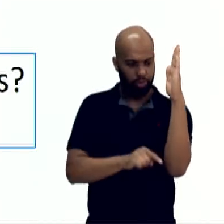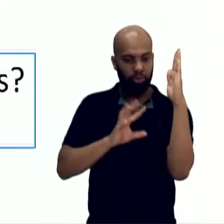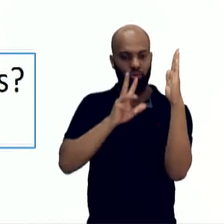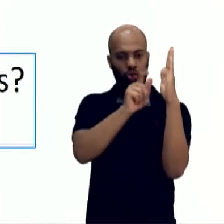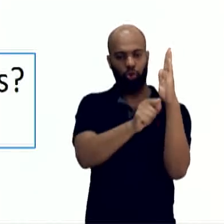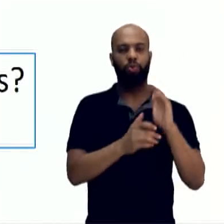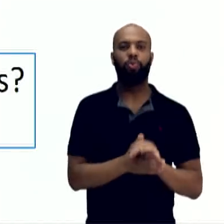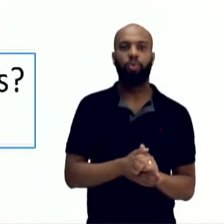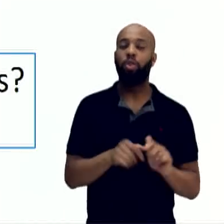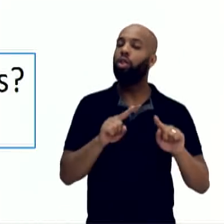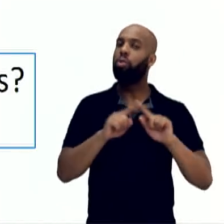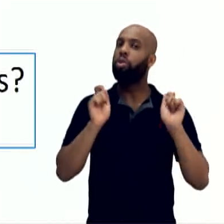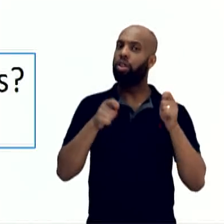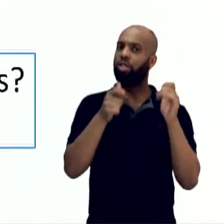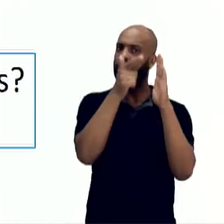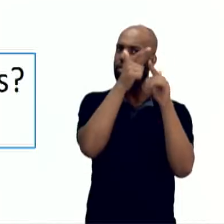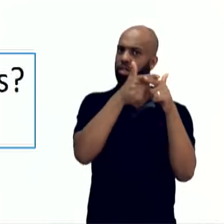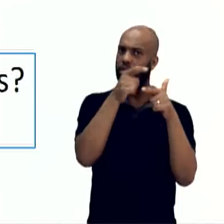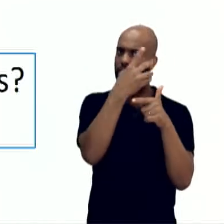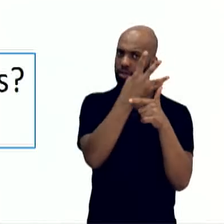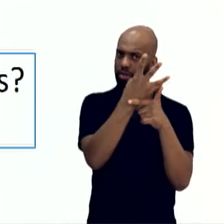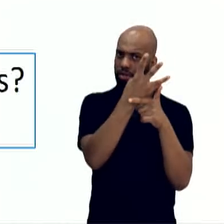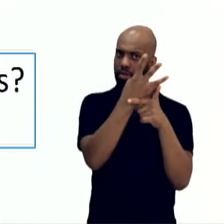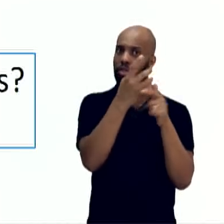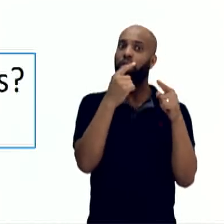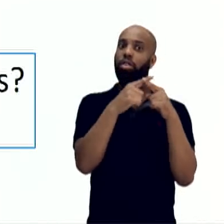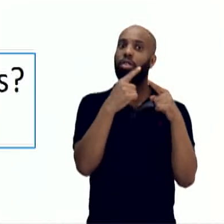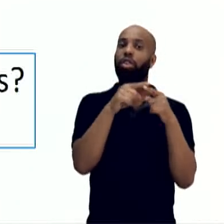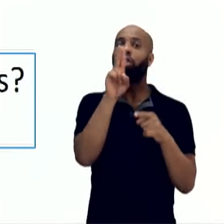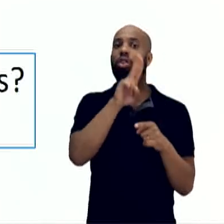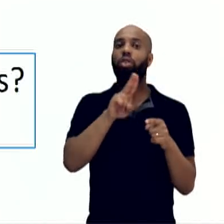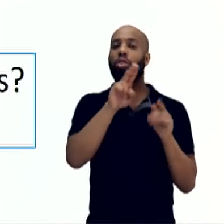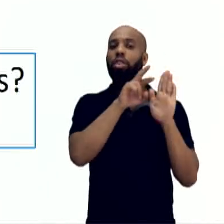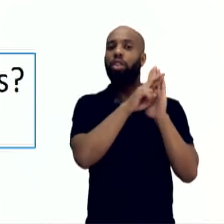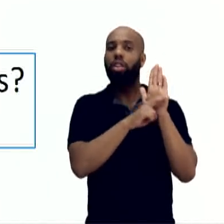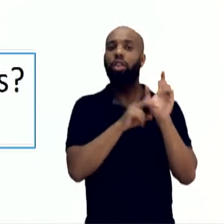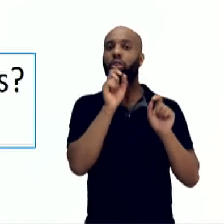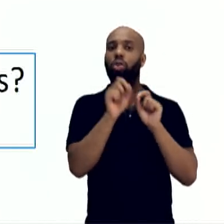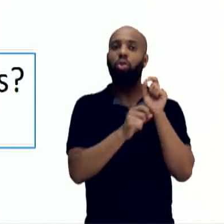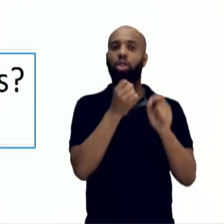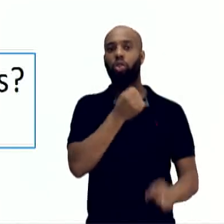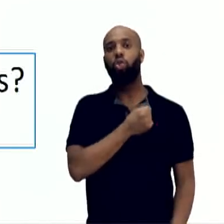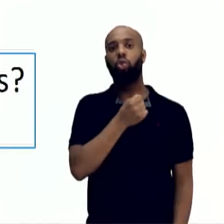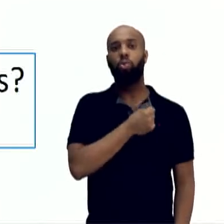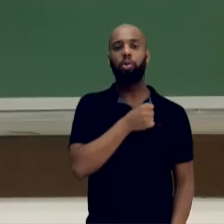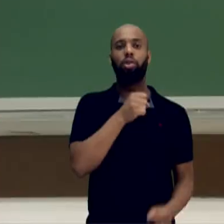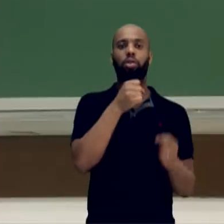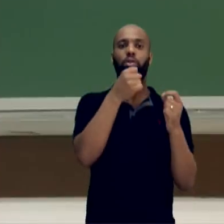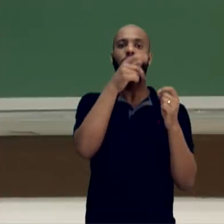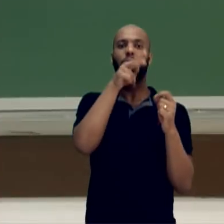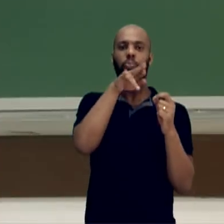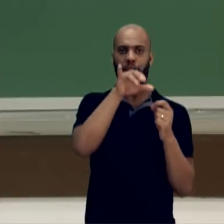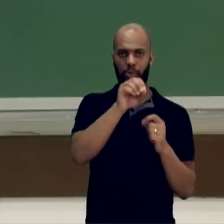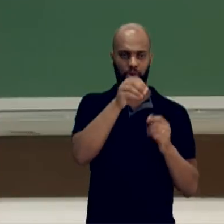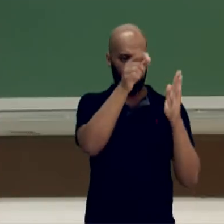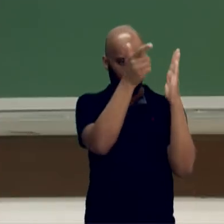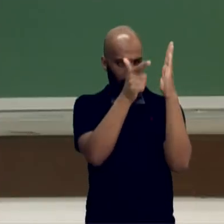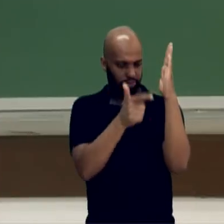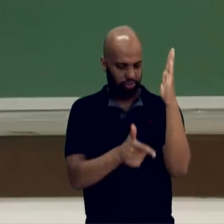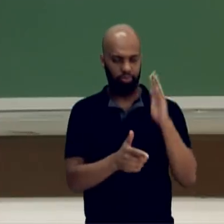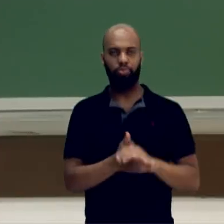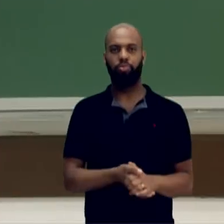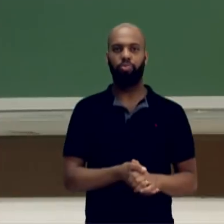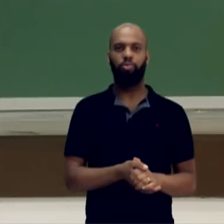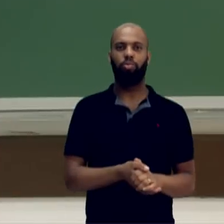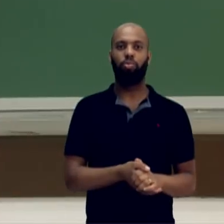por 4 antes, mas não pode por 4, porque tem que se usar o que? A regra dos números primos. Então vamos lá. Por